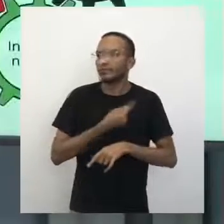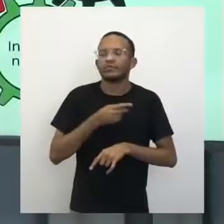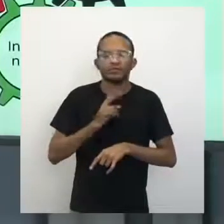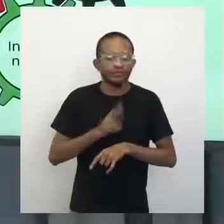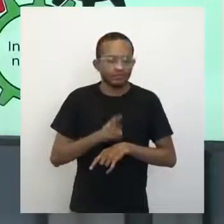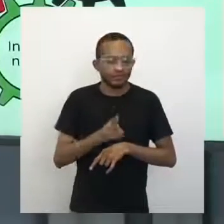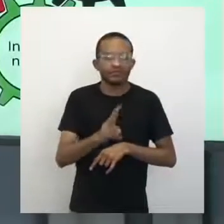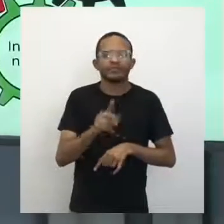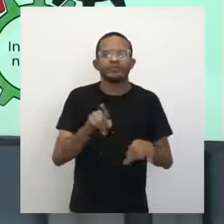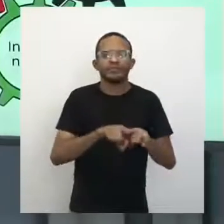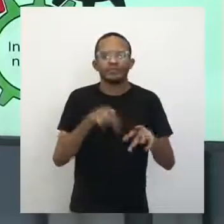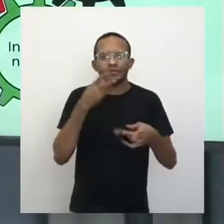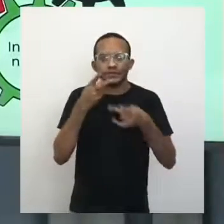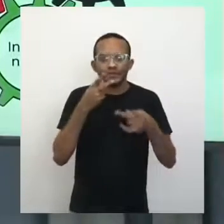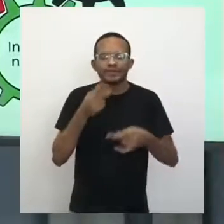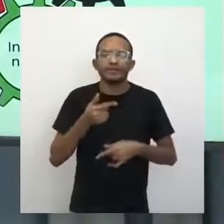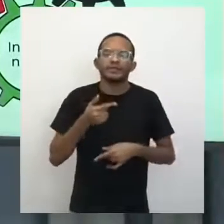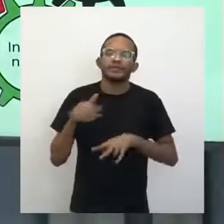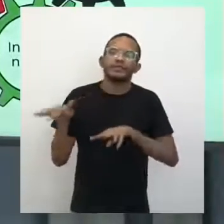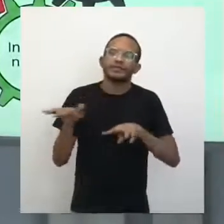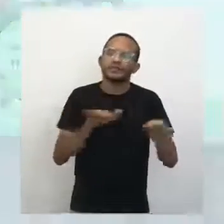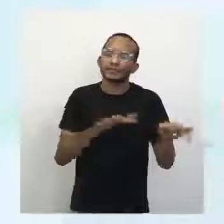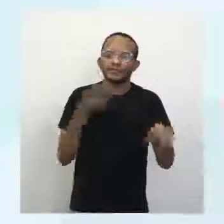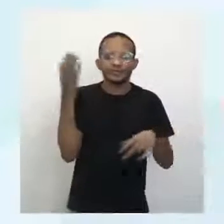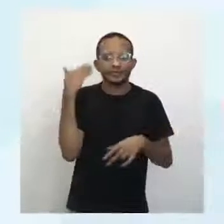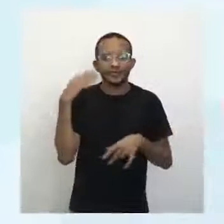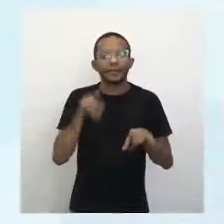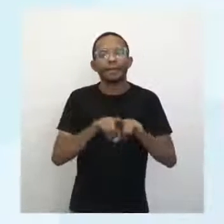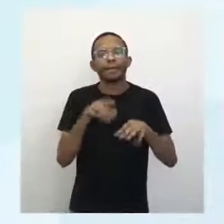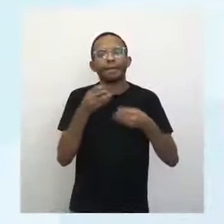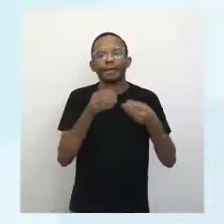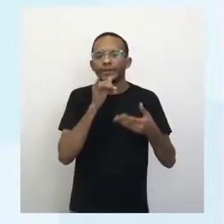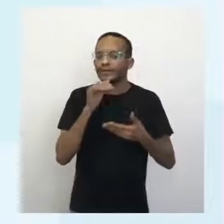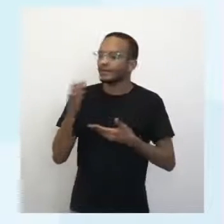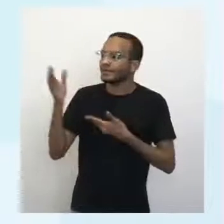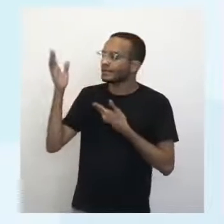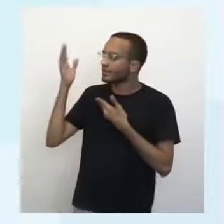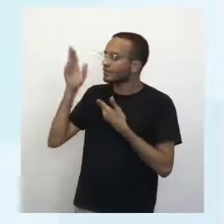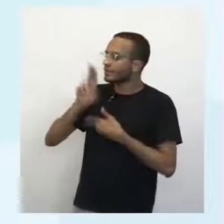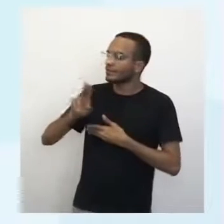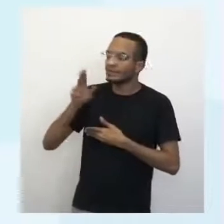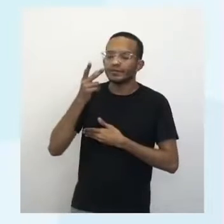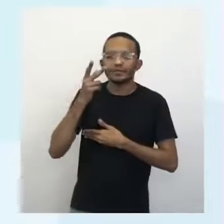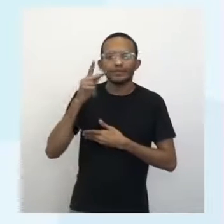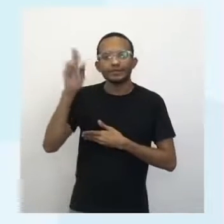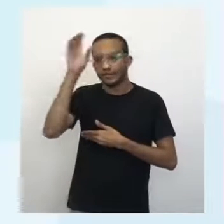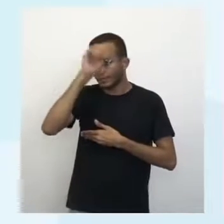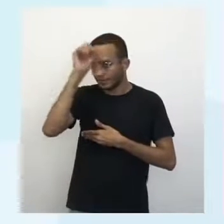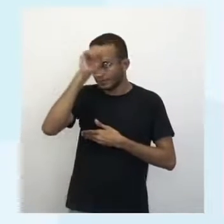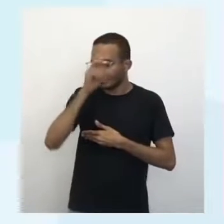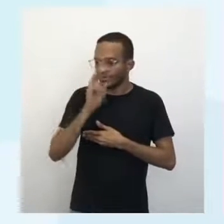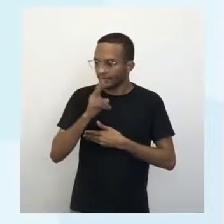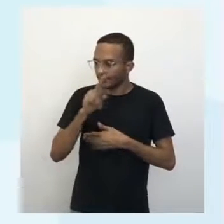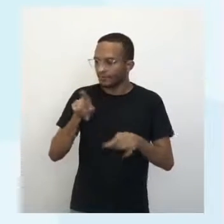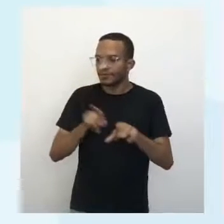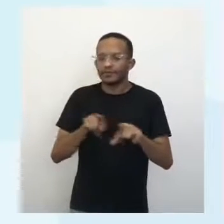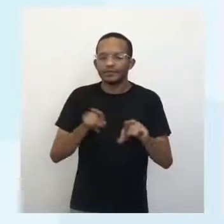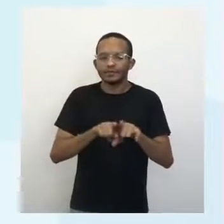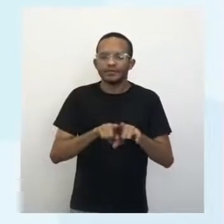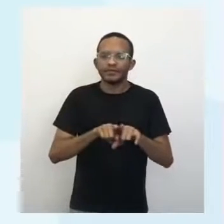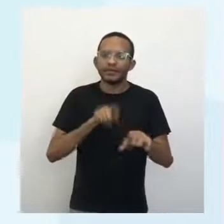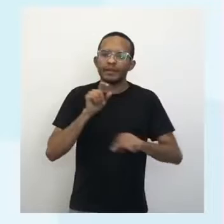que a gente começou a falar na semana passada. Então como é que nós vamos fazer isso? Está aí, ó, nós vamos utilizar o material do Aprender Sempre,